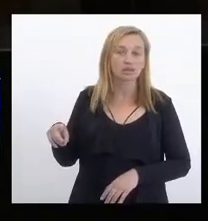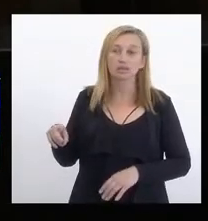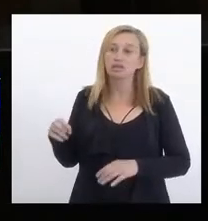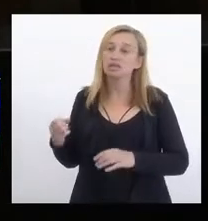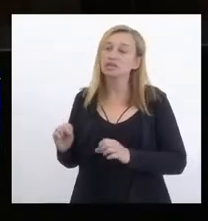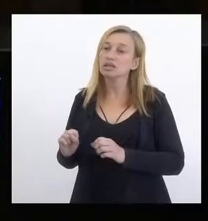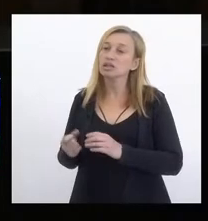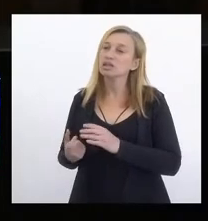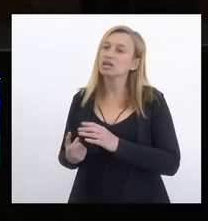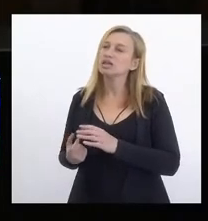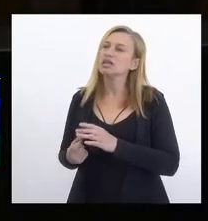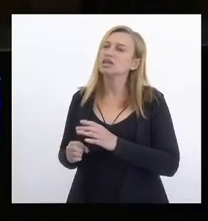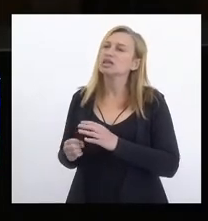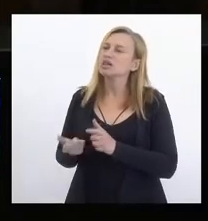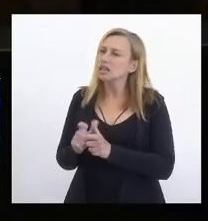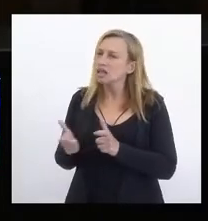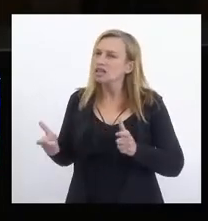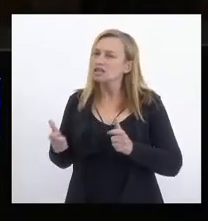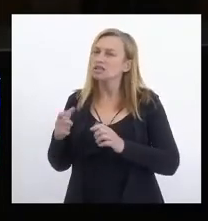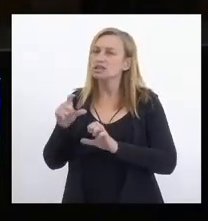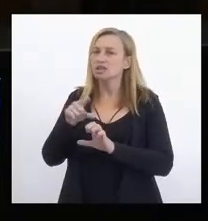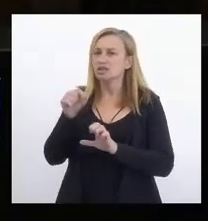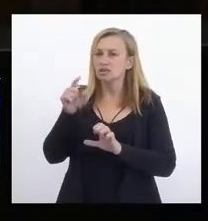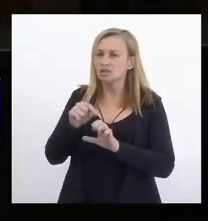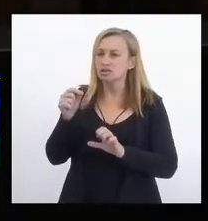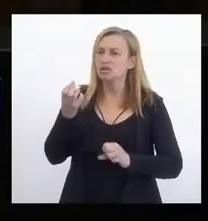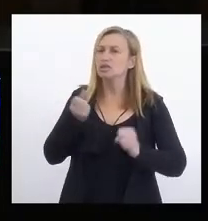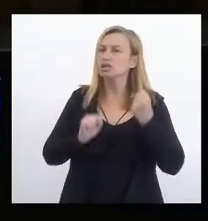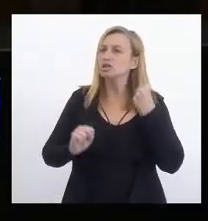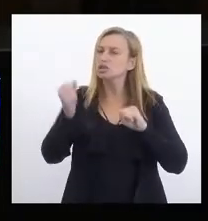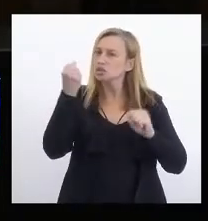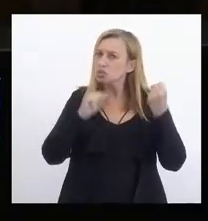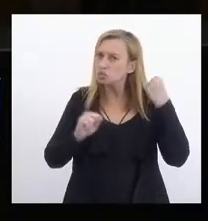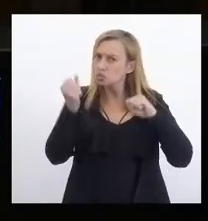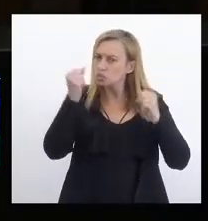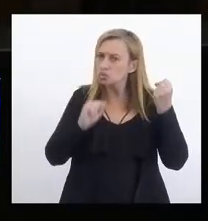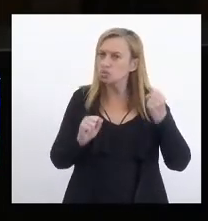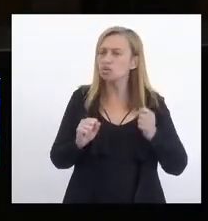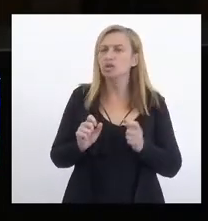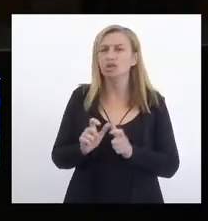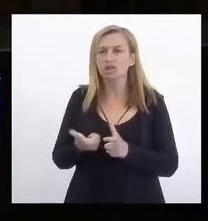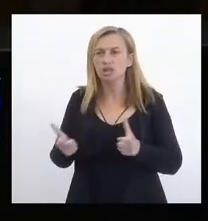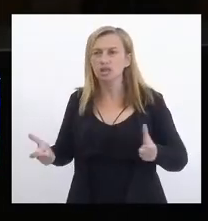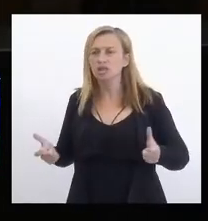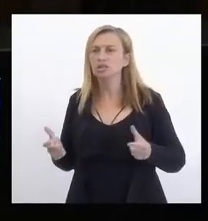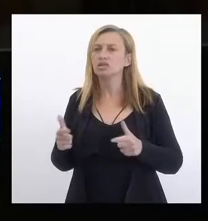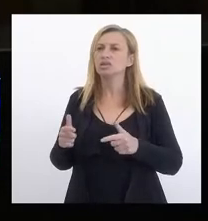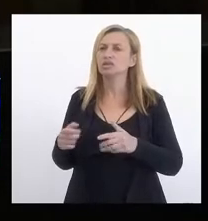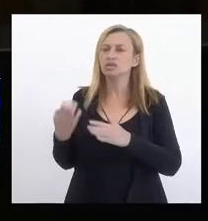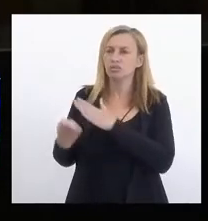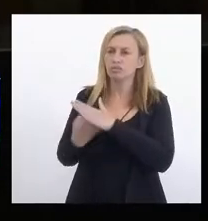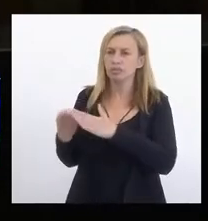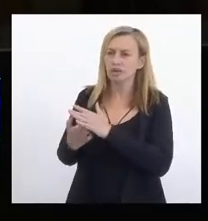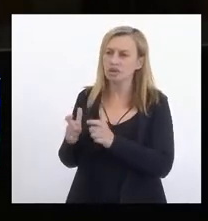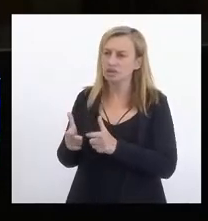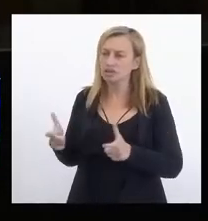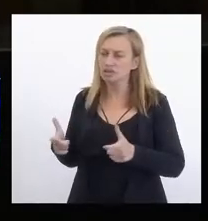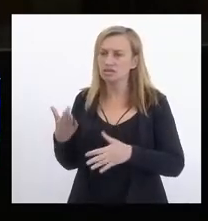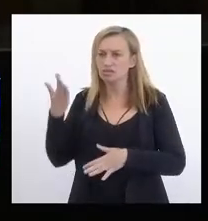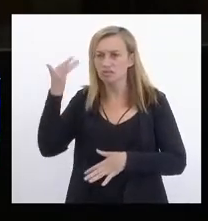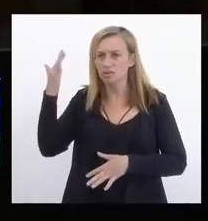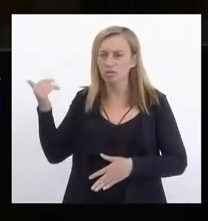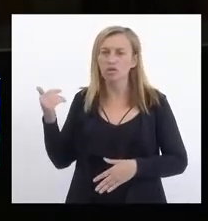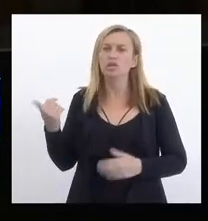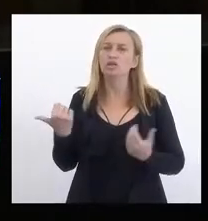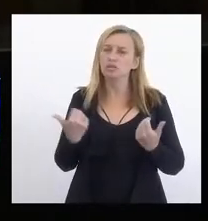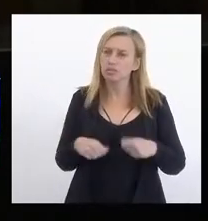grandes empreendimentos, grandes indústrias, grandes empresas, e que precisa,